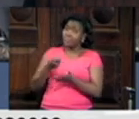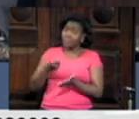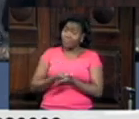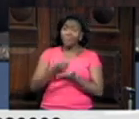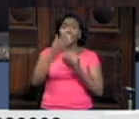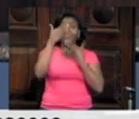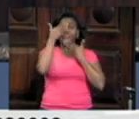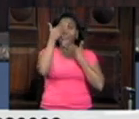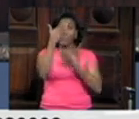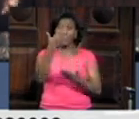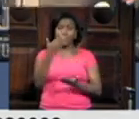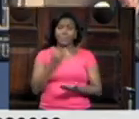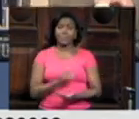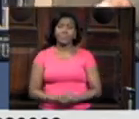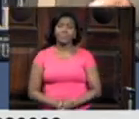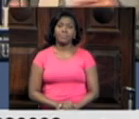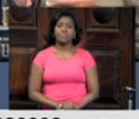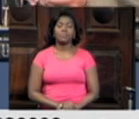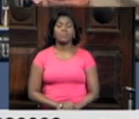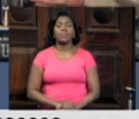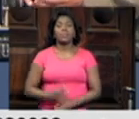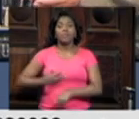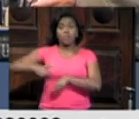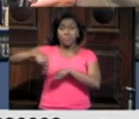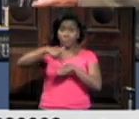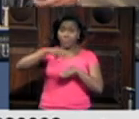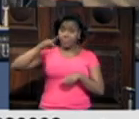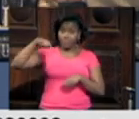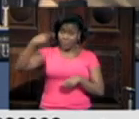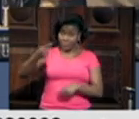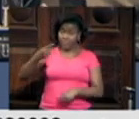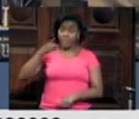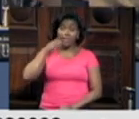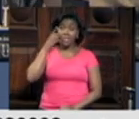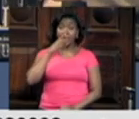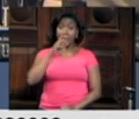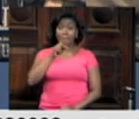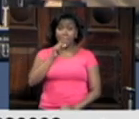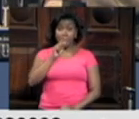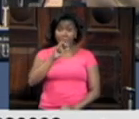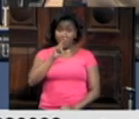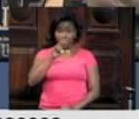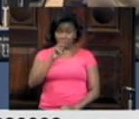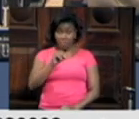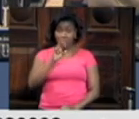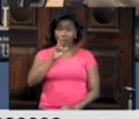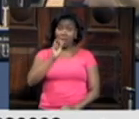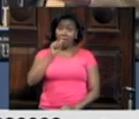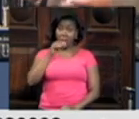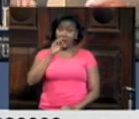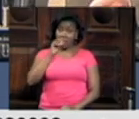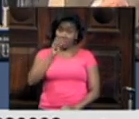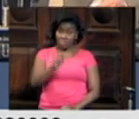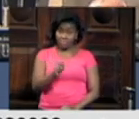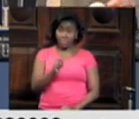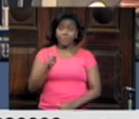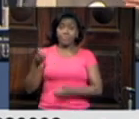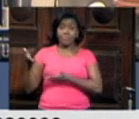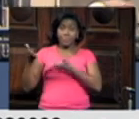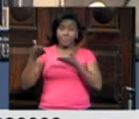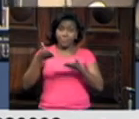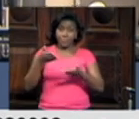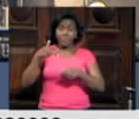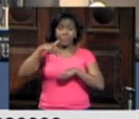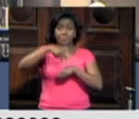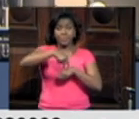senhor presidente. Próximo orador inscrito é o nome do deputado Paulo Ramos. E a deputada Tia Ju assume a presidência